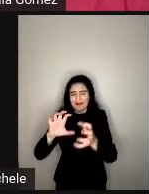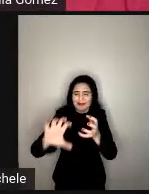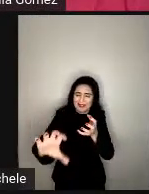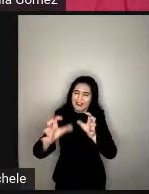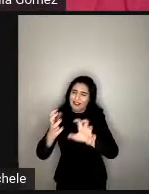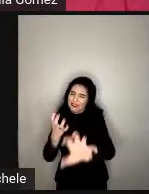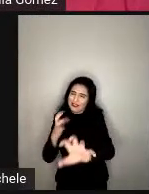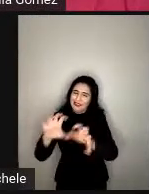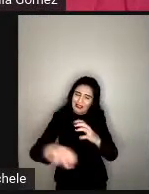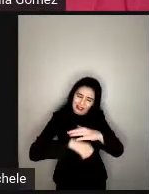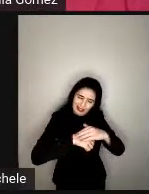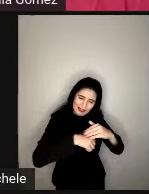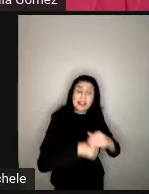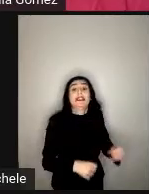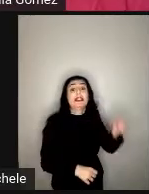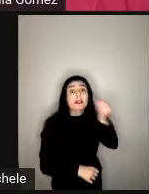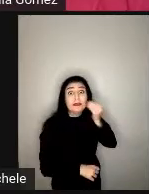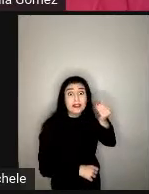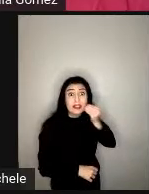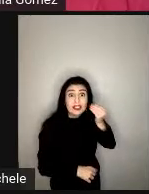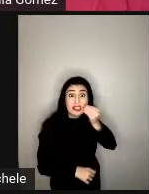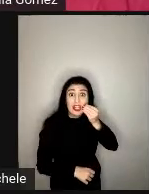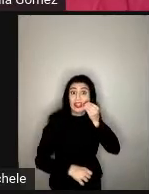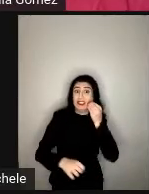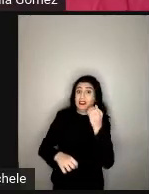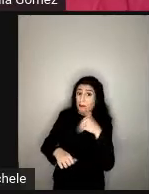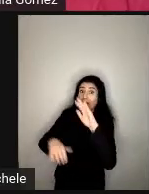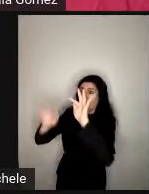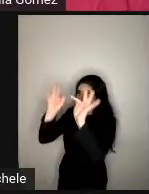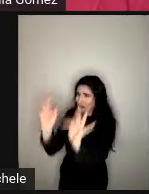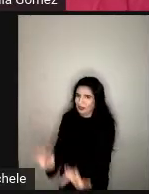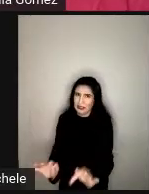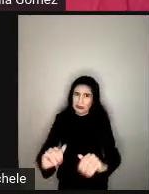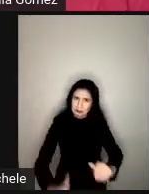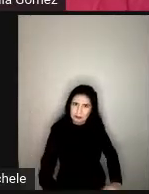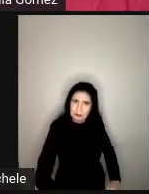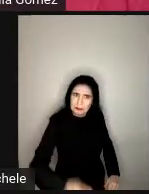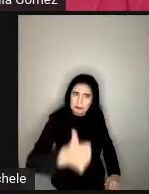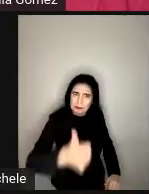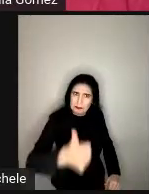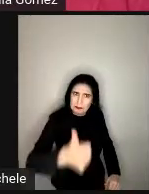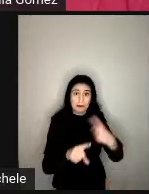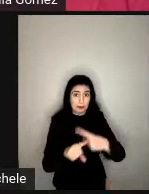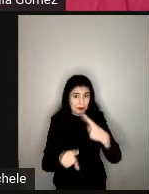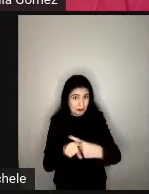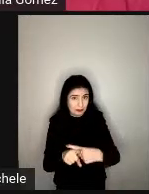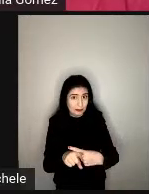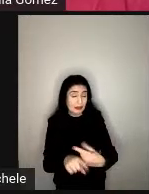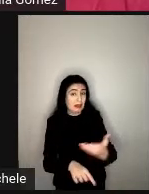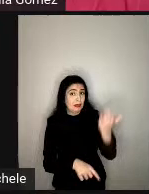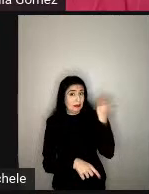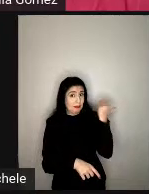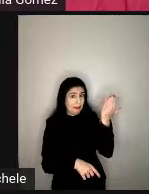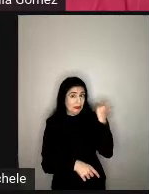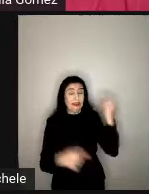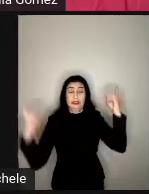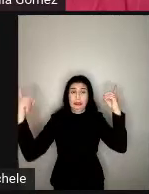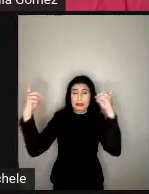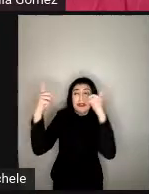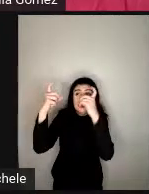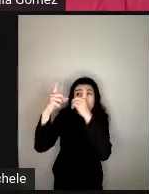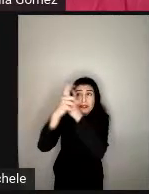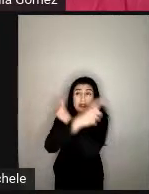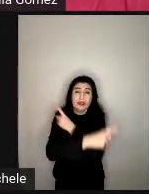uma experiência mais feliz e mais positiva, porque no começo a gente até tinha uma certa dificuldade, falava que